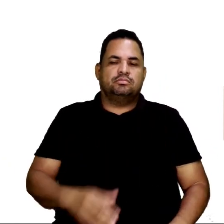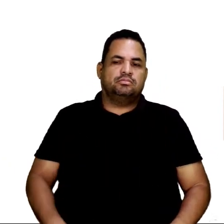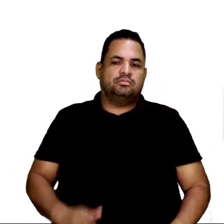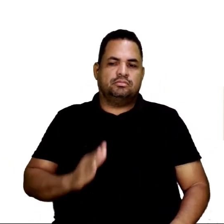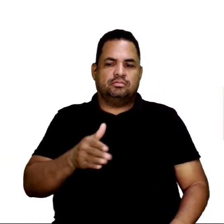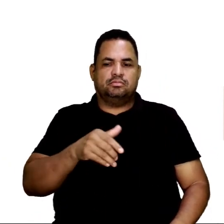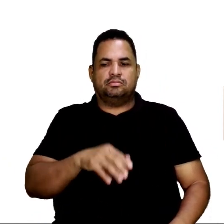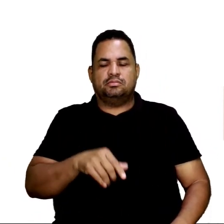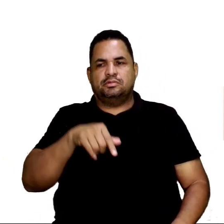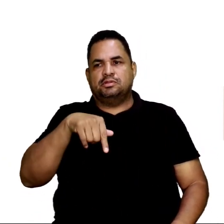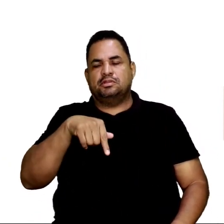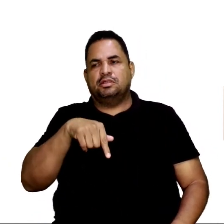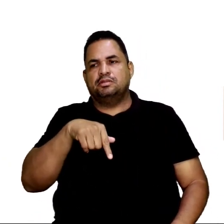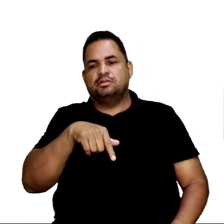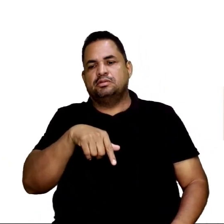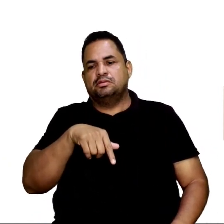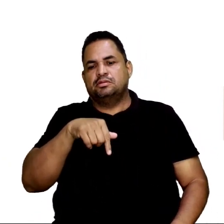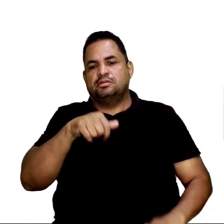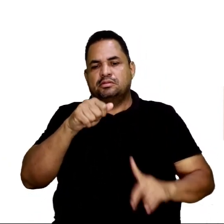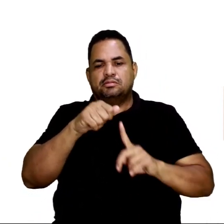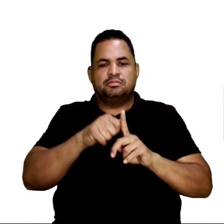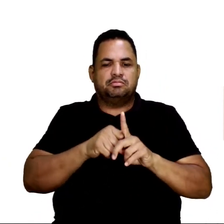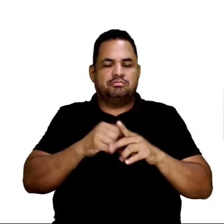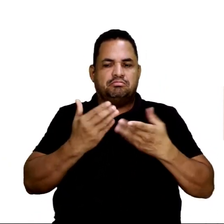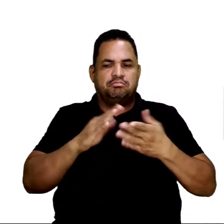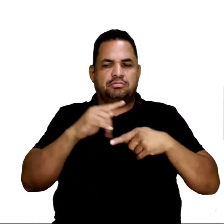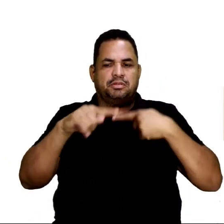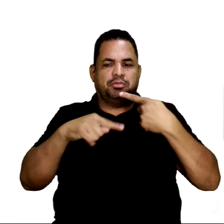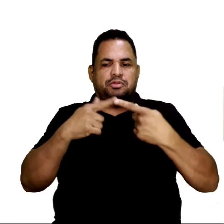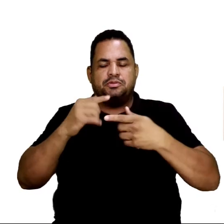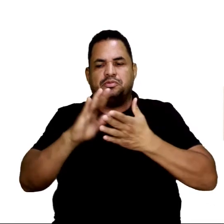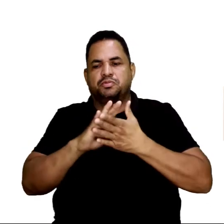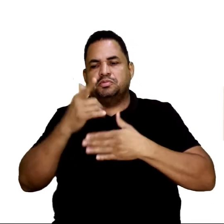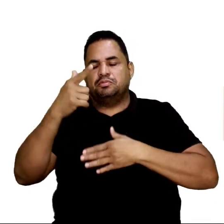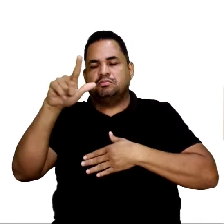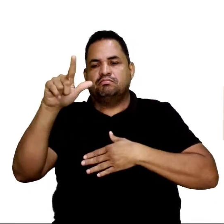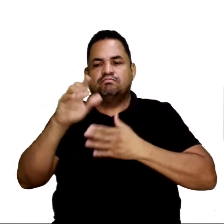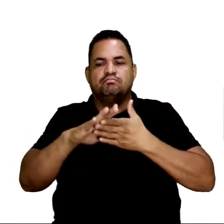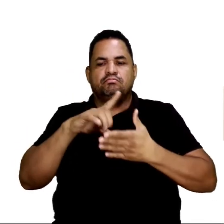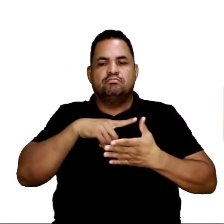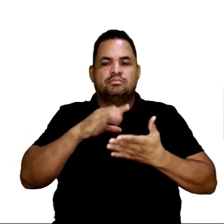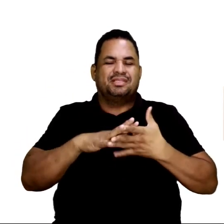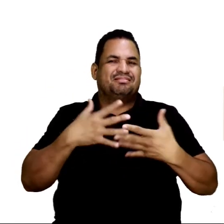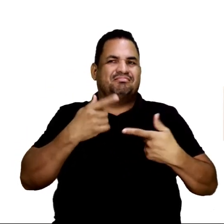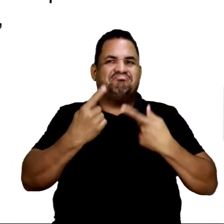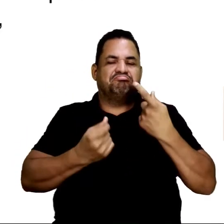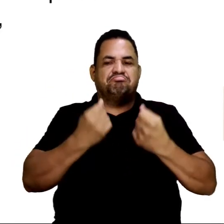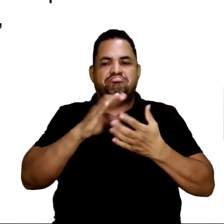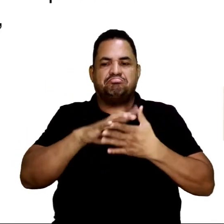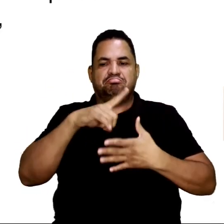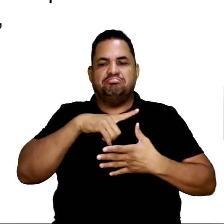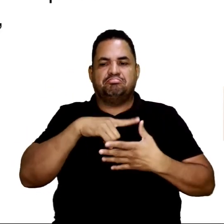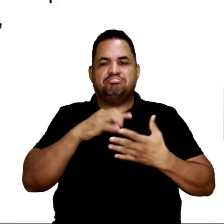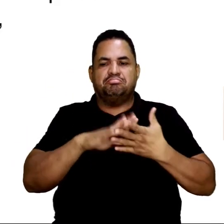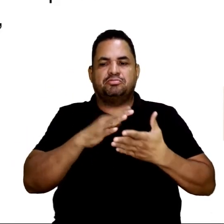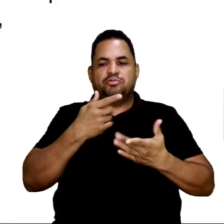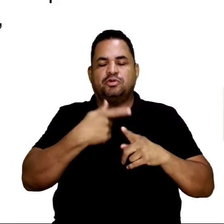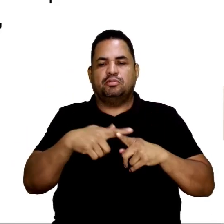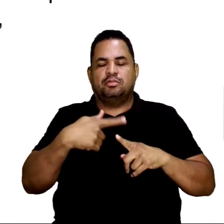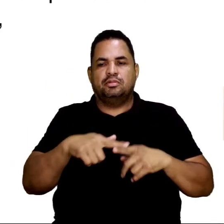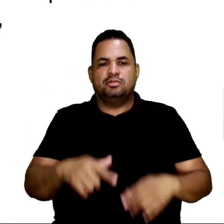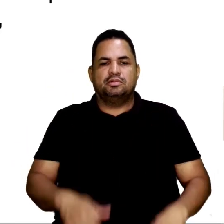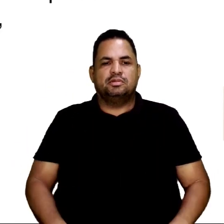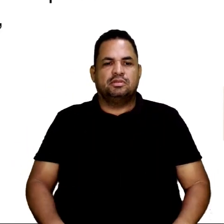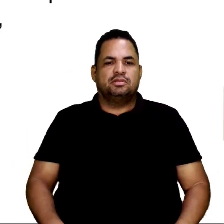7 meses, aí vai para a incubadora, tá tudo certo, ele consegue, mas tem algumas complicaçõezinhas aí.